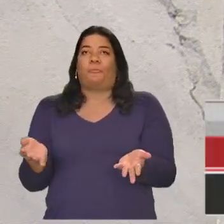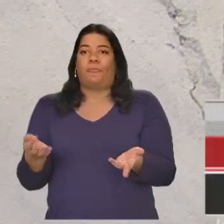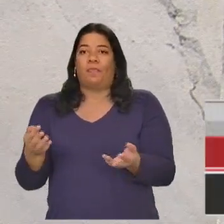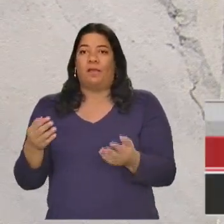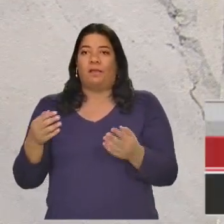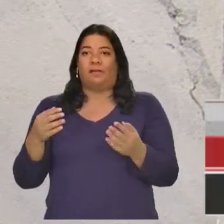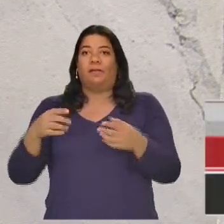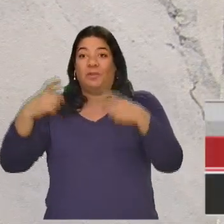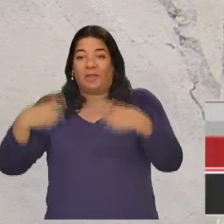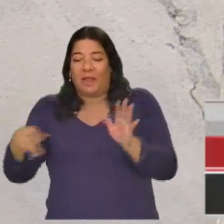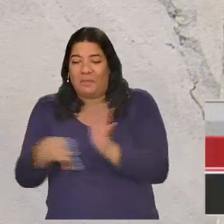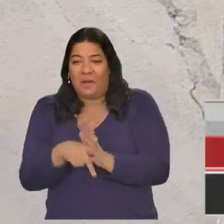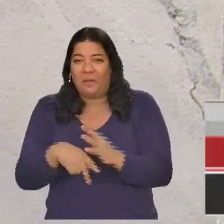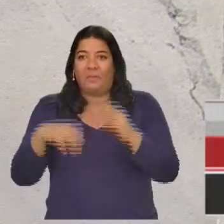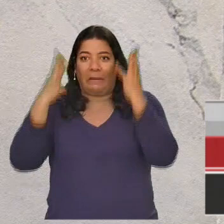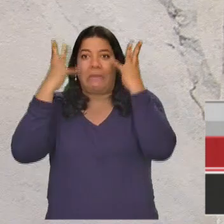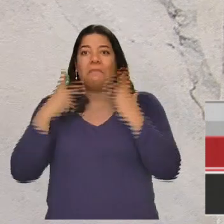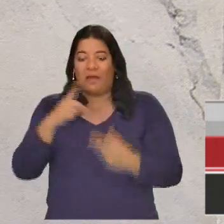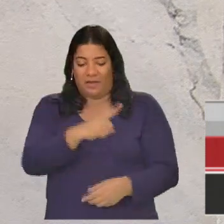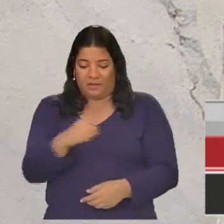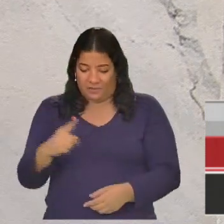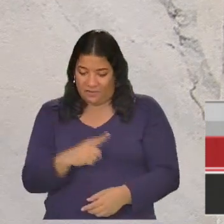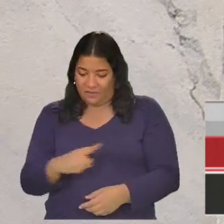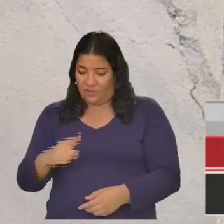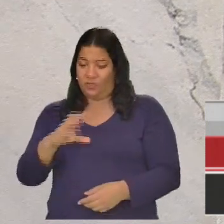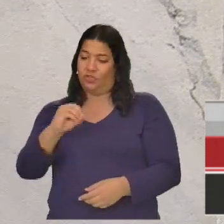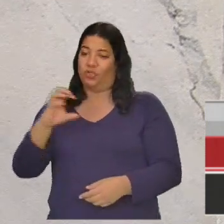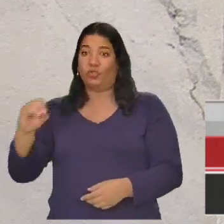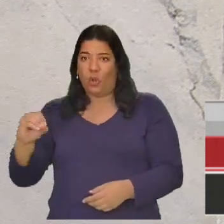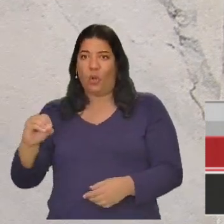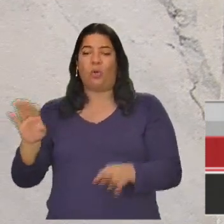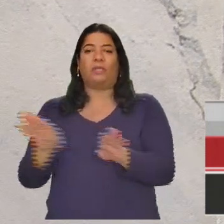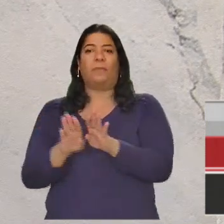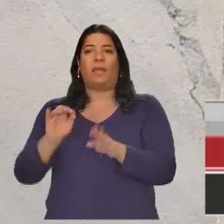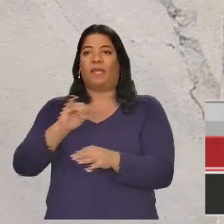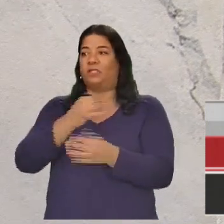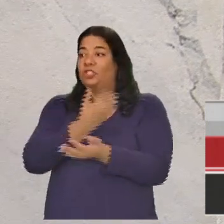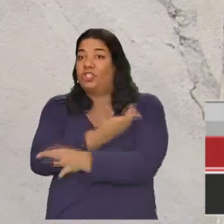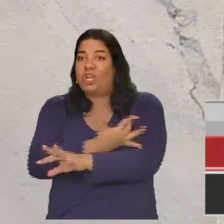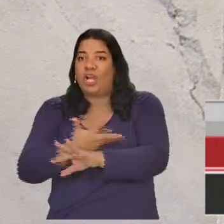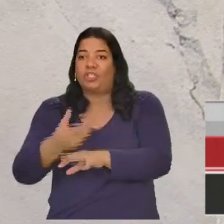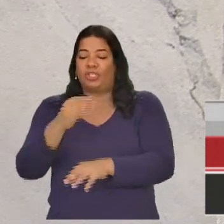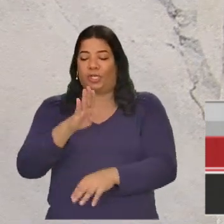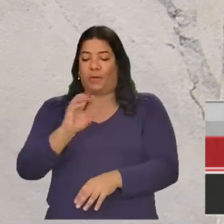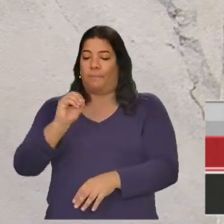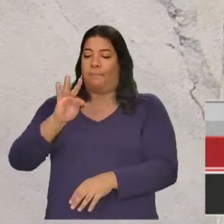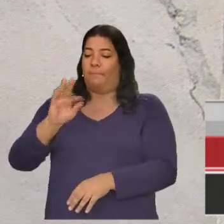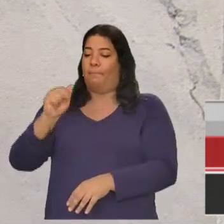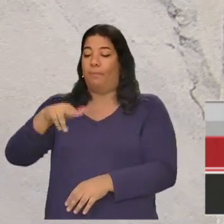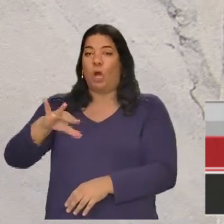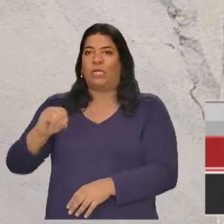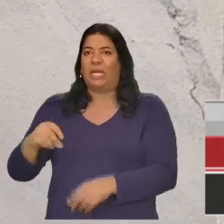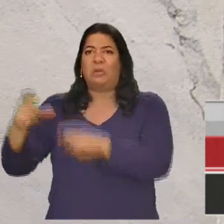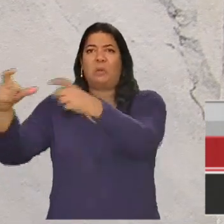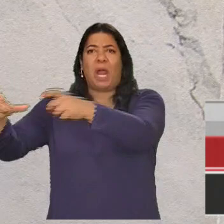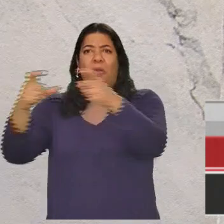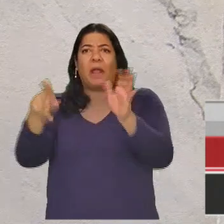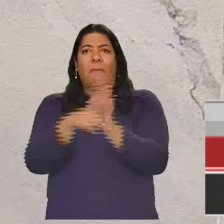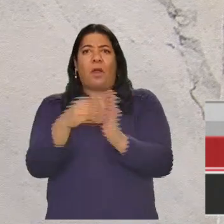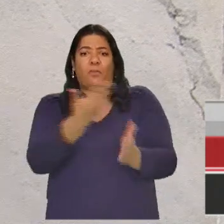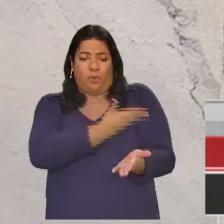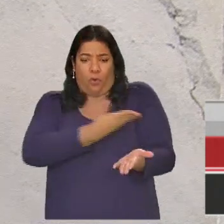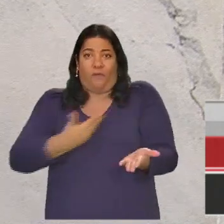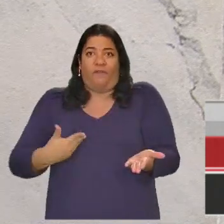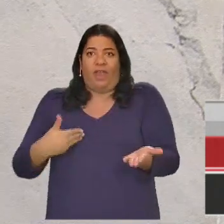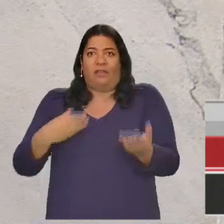privatizar o jardim botânico vai privatizar tudo tudo né ele quer provar que um projeto que nós vamos obstruir nós somos